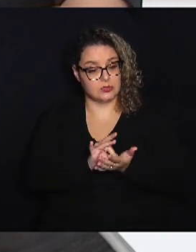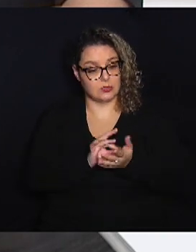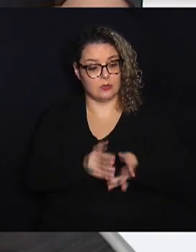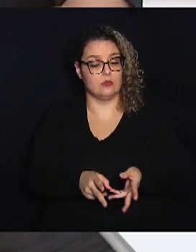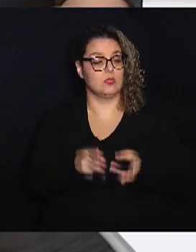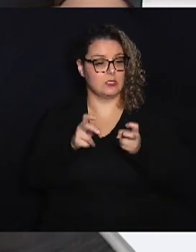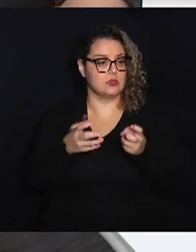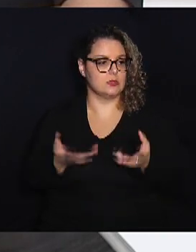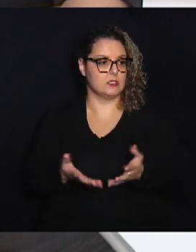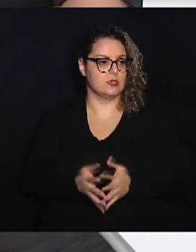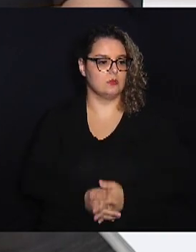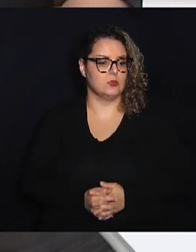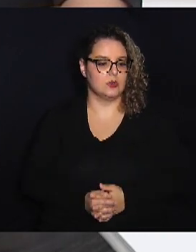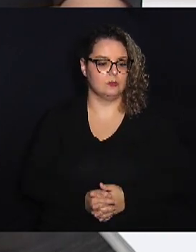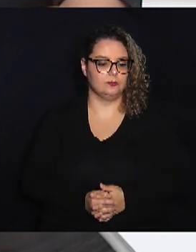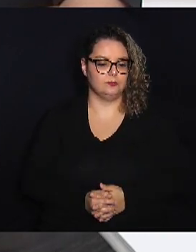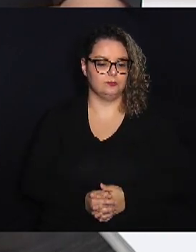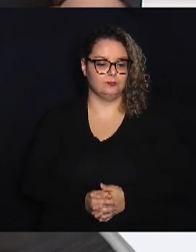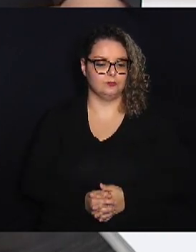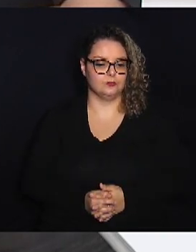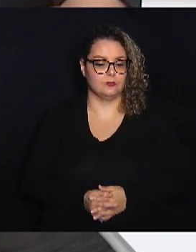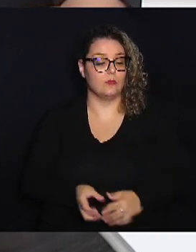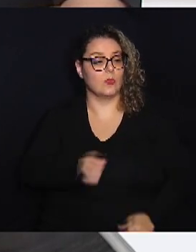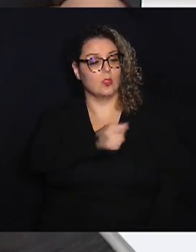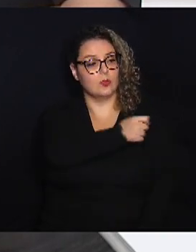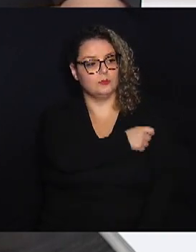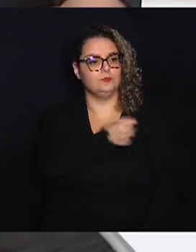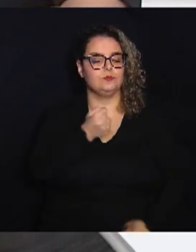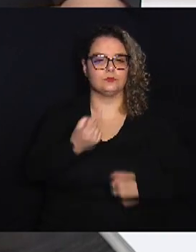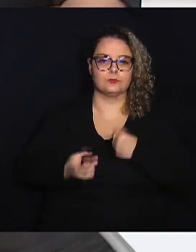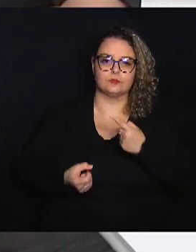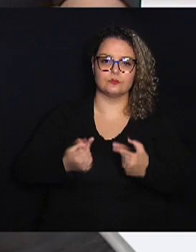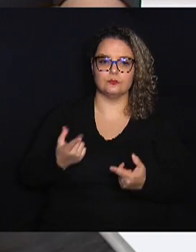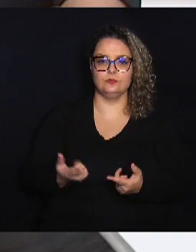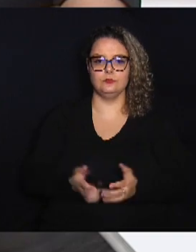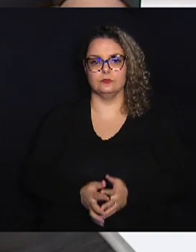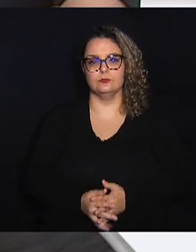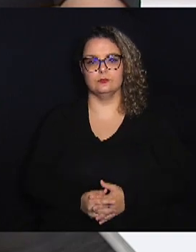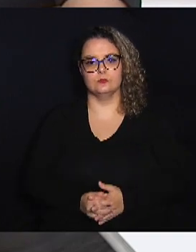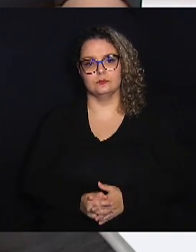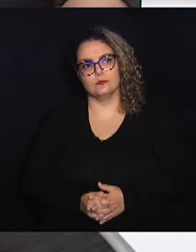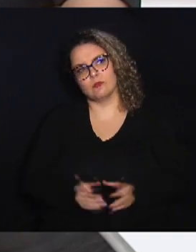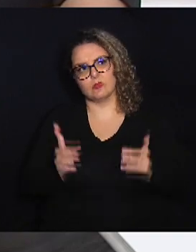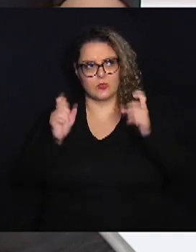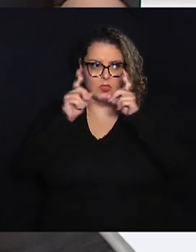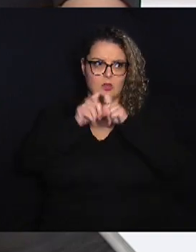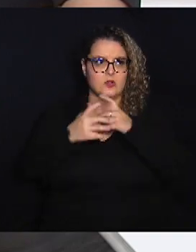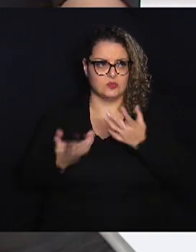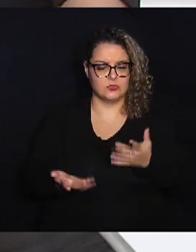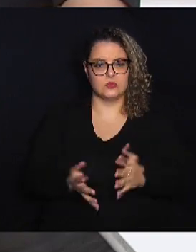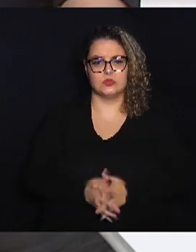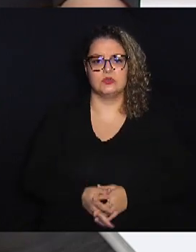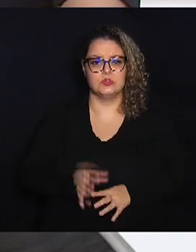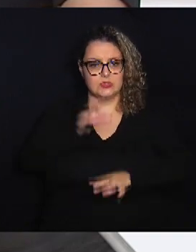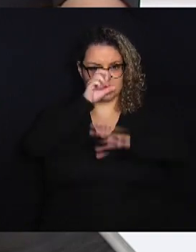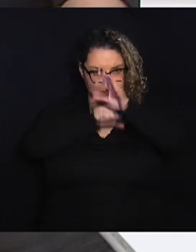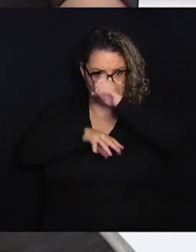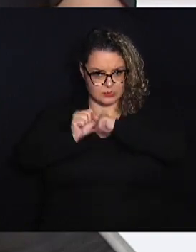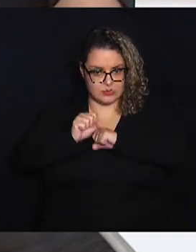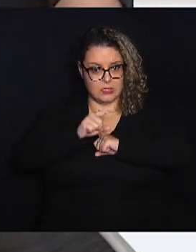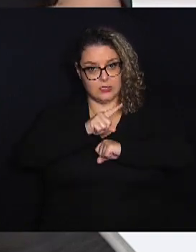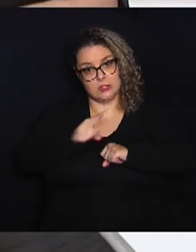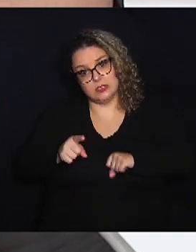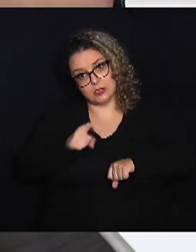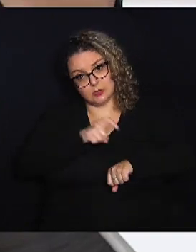né, que o aluno está com alguma questão, alguma dificuldade de aprendizagem, não aquela